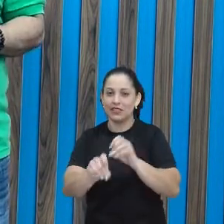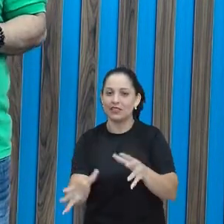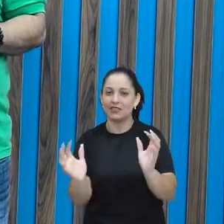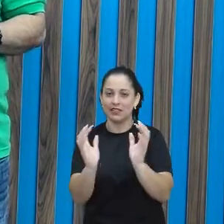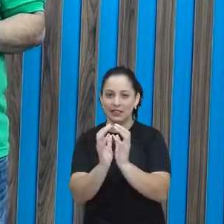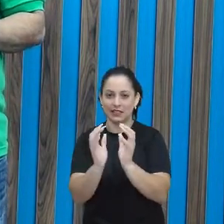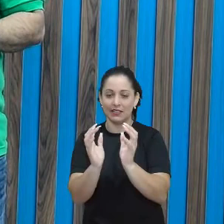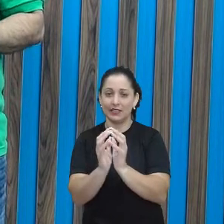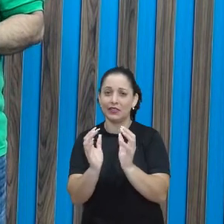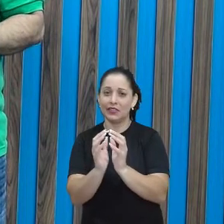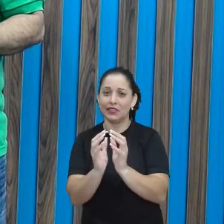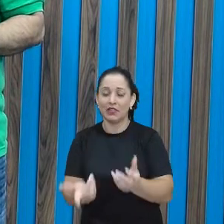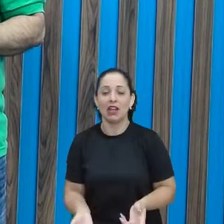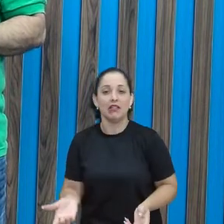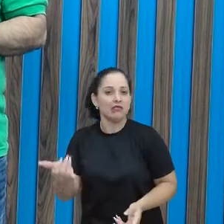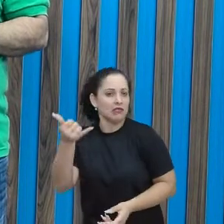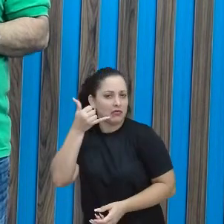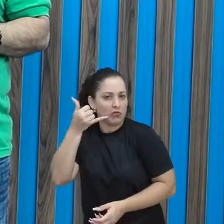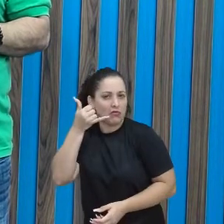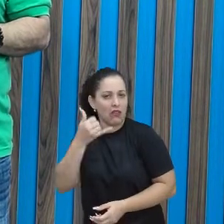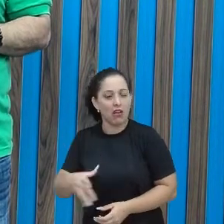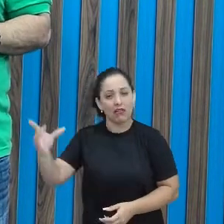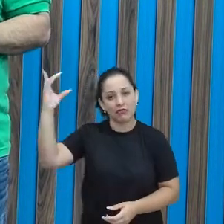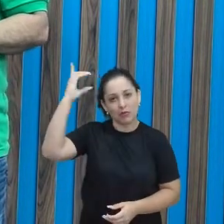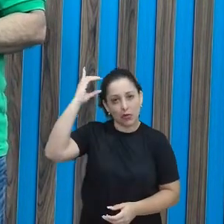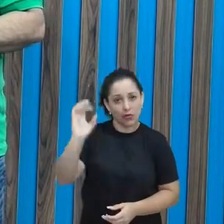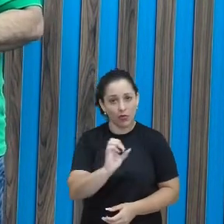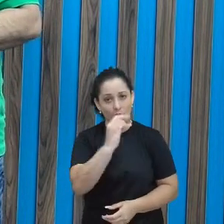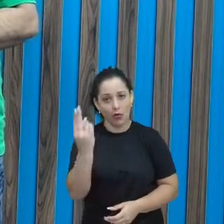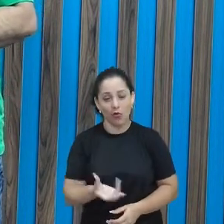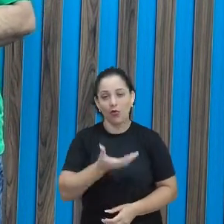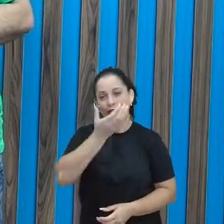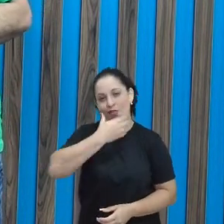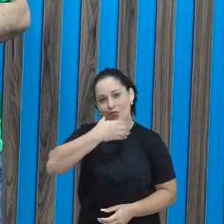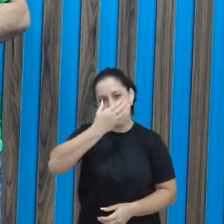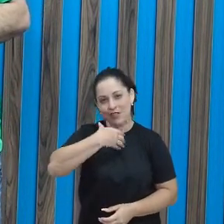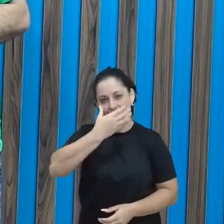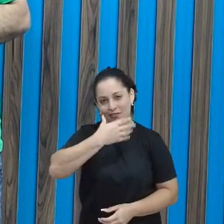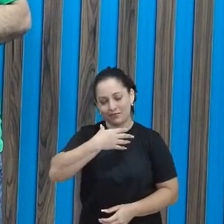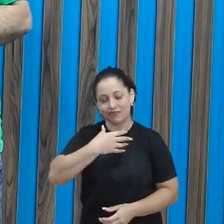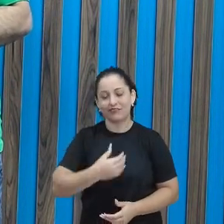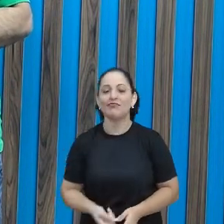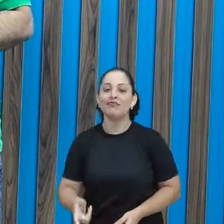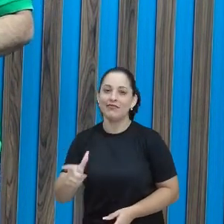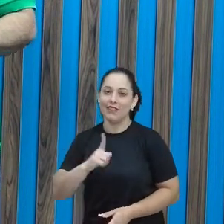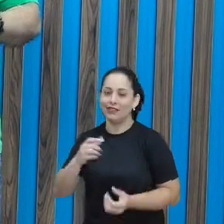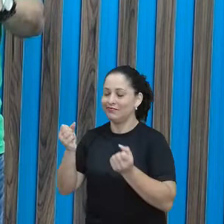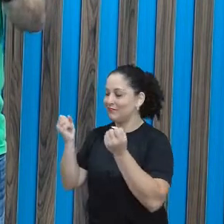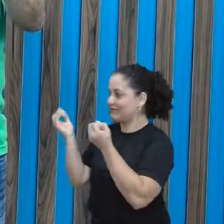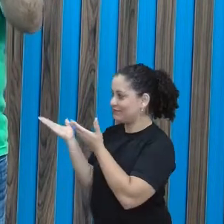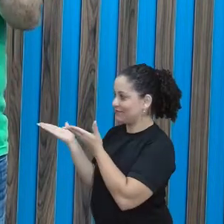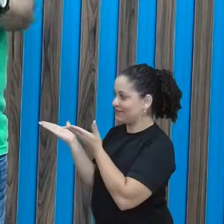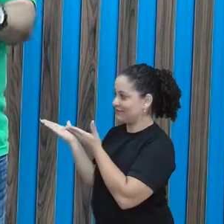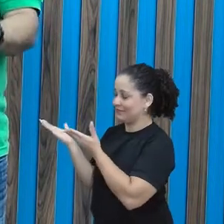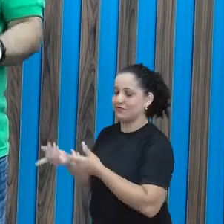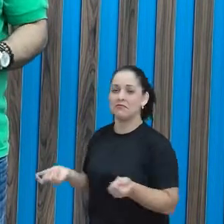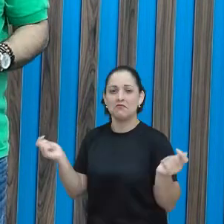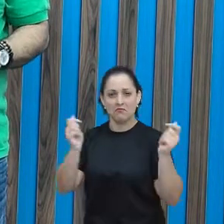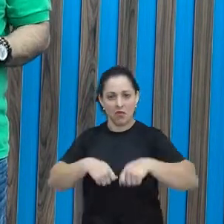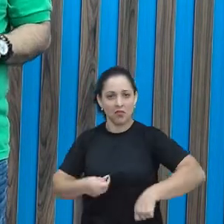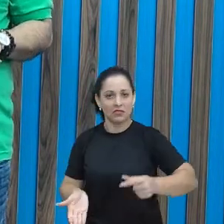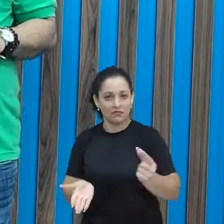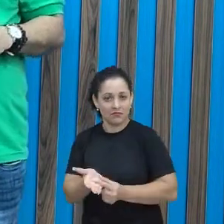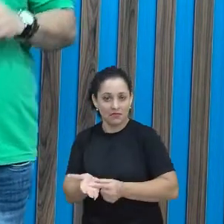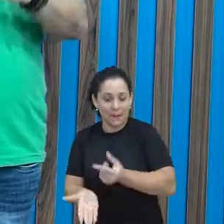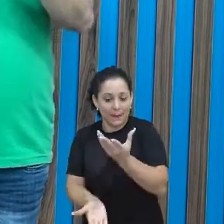seja para o Android ou iOS, no cantinho da tela aqui, ó, os QR Codes. Aí você baixa o aplicativo